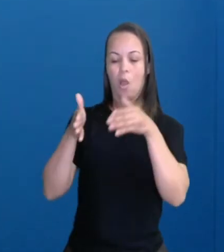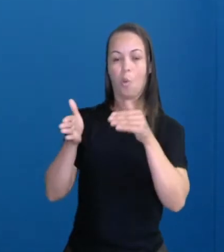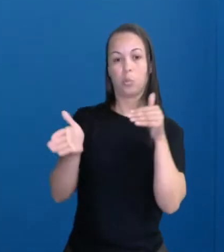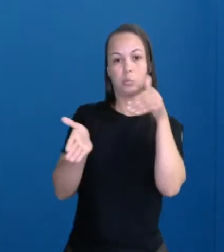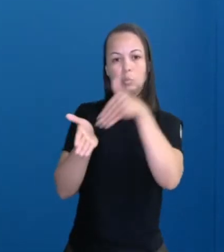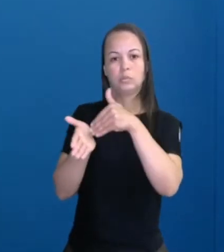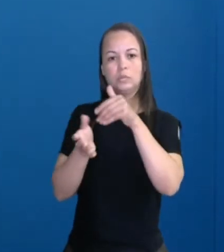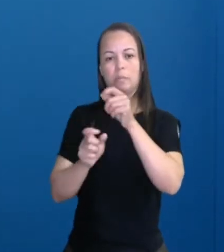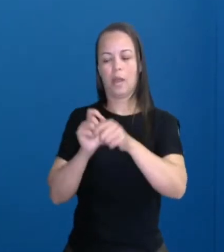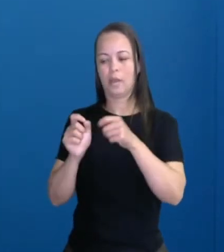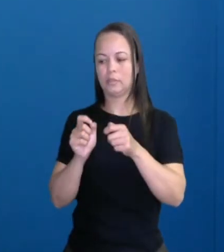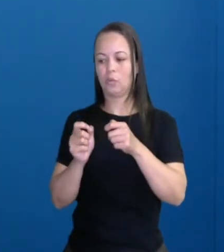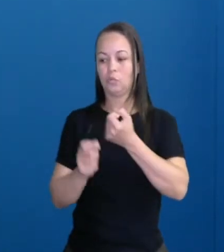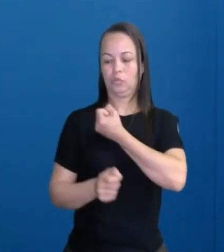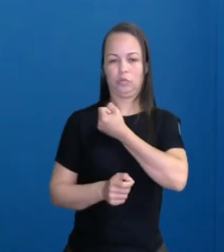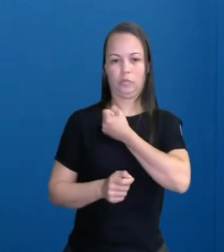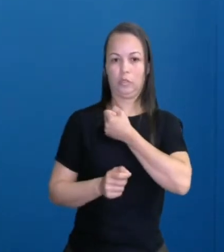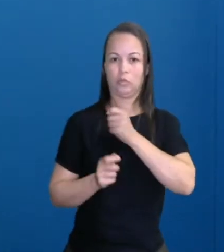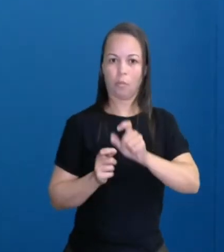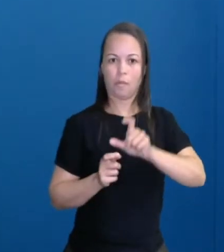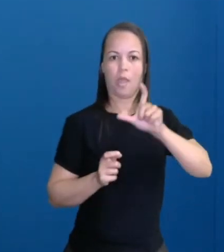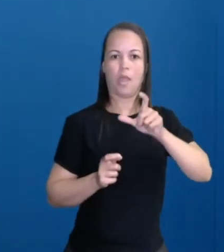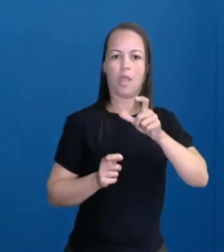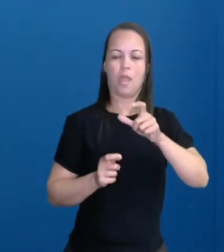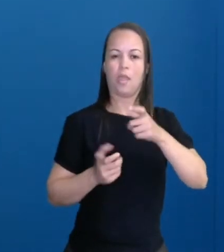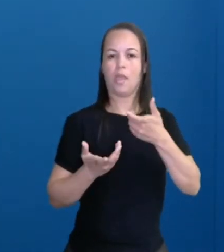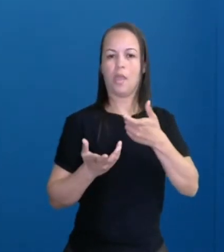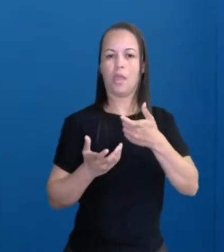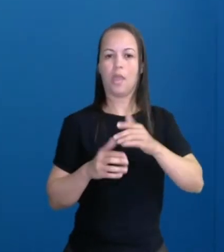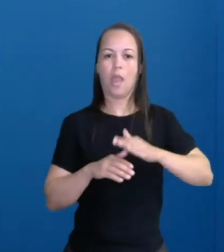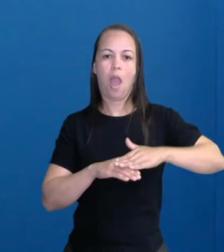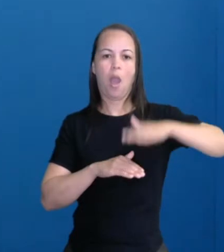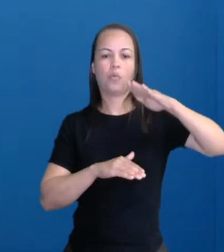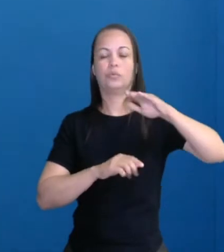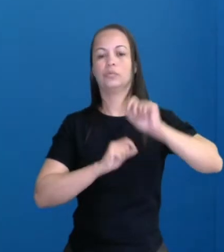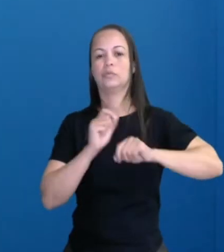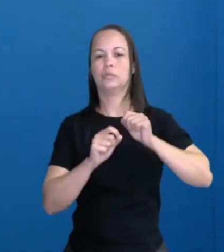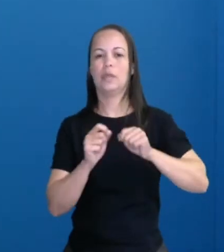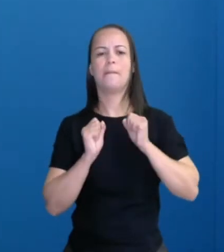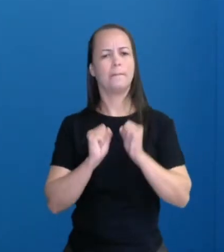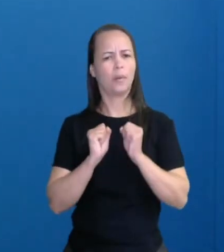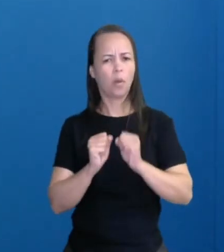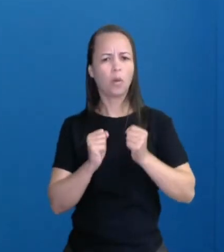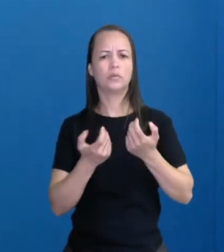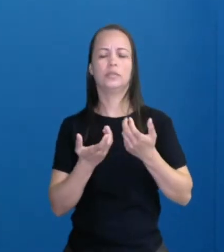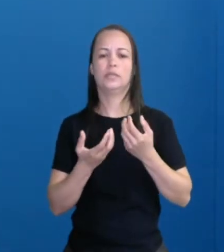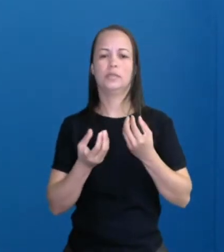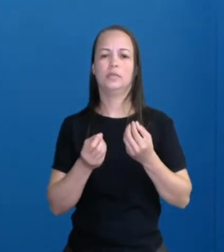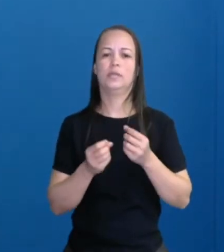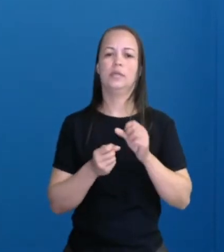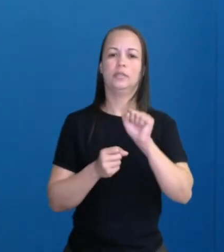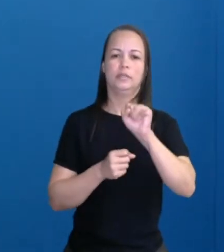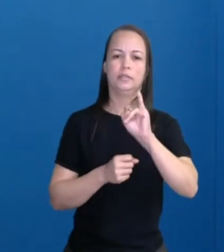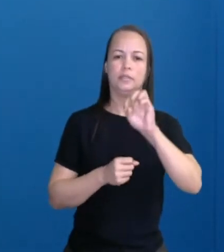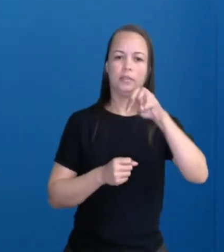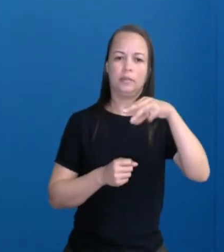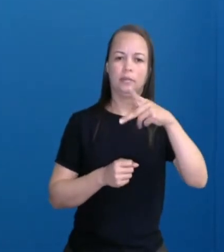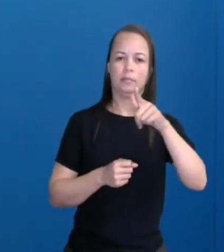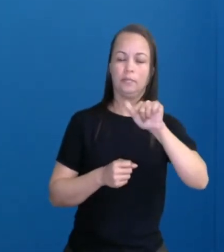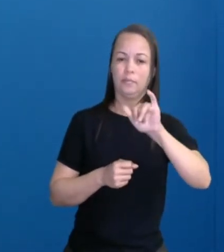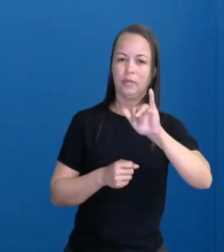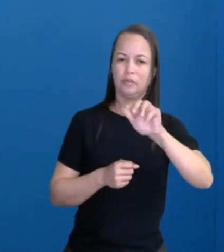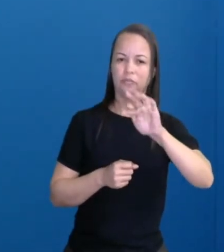aqui, ó, os números estão bem altos, mas dá para simplificar, não é? 32 é um múltiplo de 128, ou